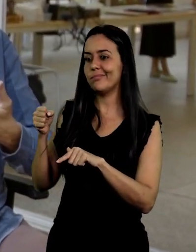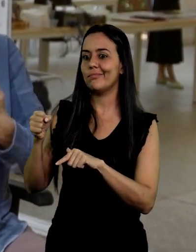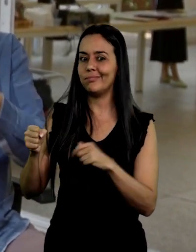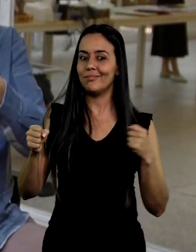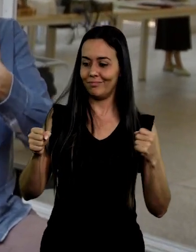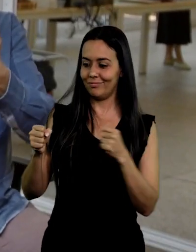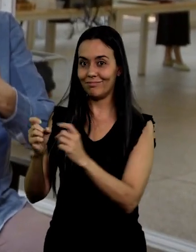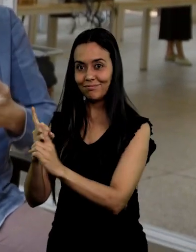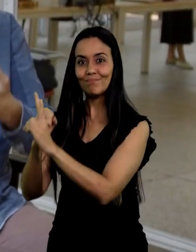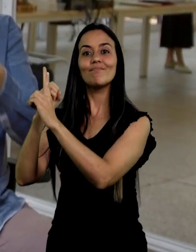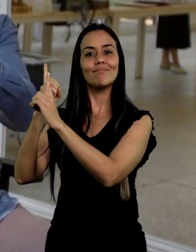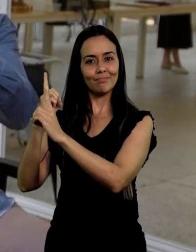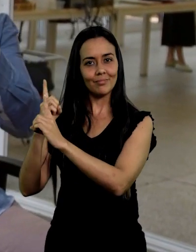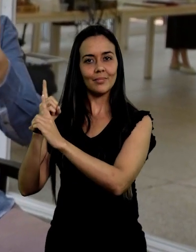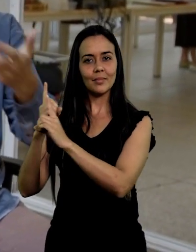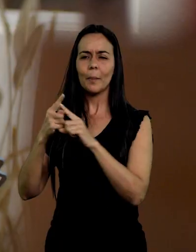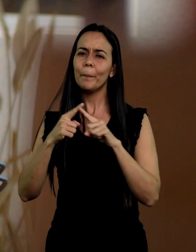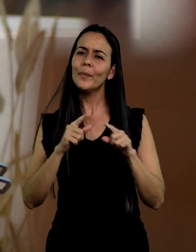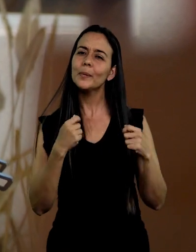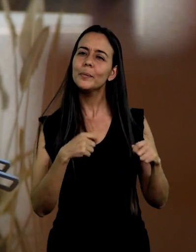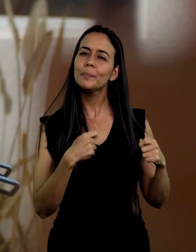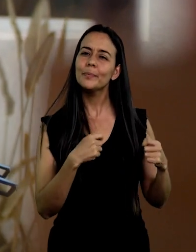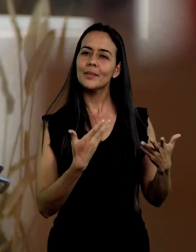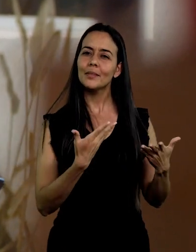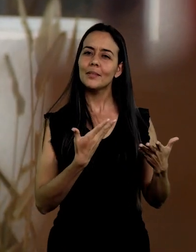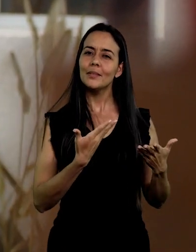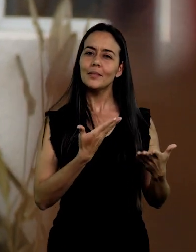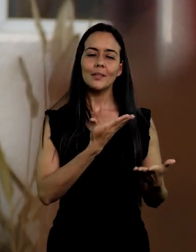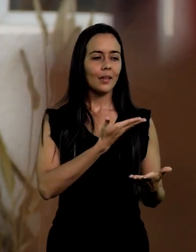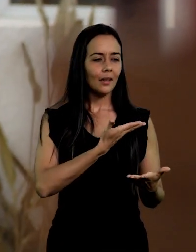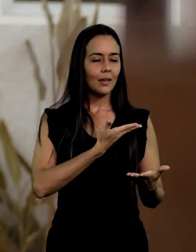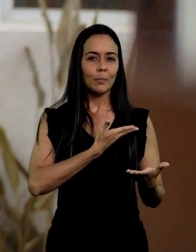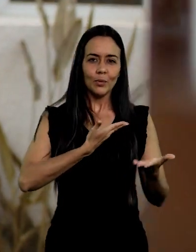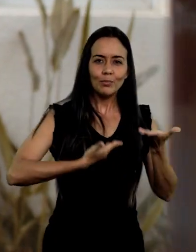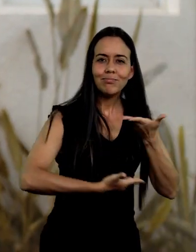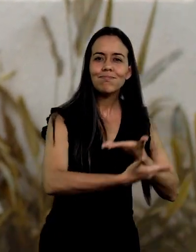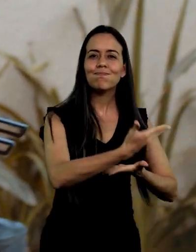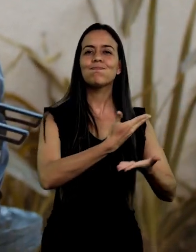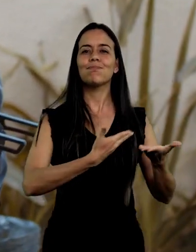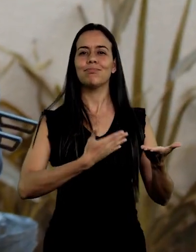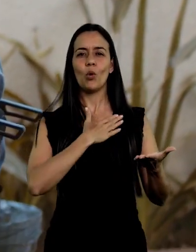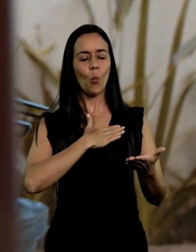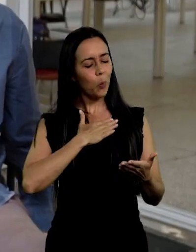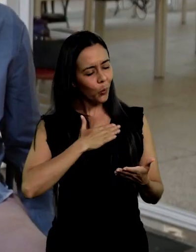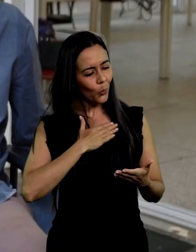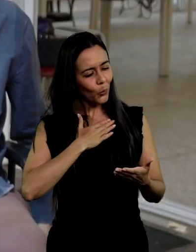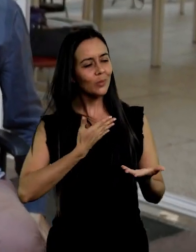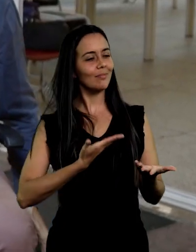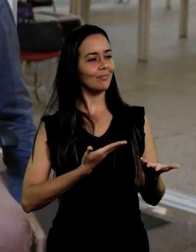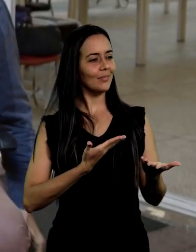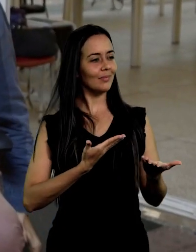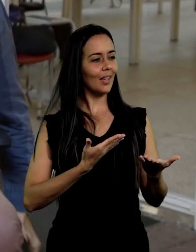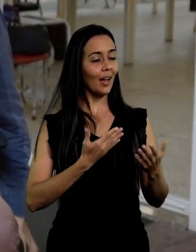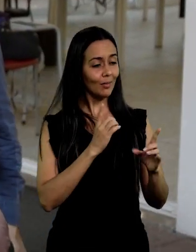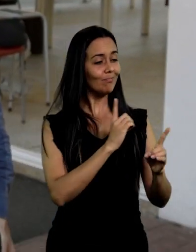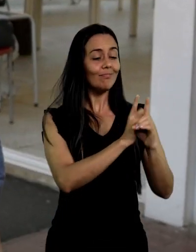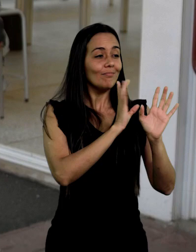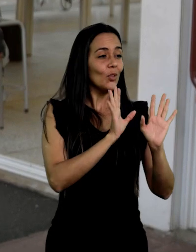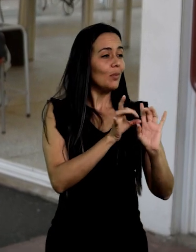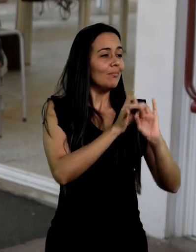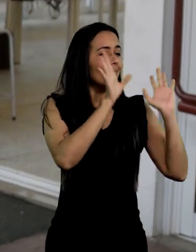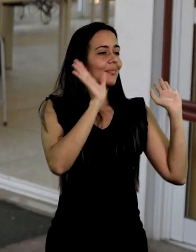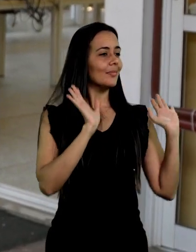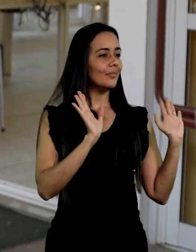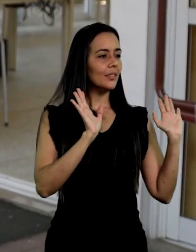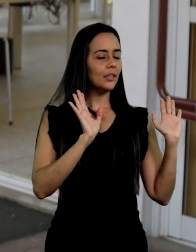nosso contato, o nosso afeto, eu gostar de você, você gostar de mim, e independer de ter um trabalho e a gente se encontrar? Pois é.